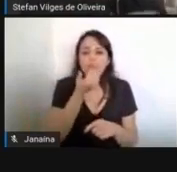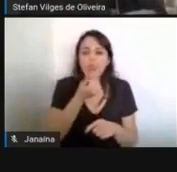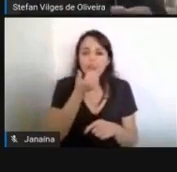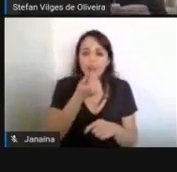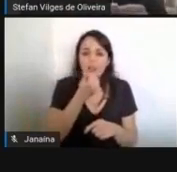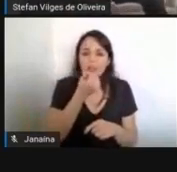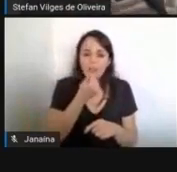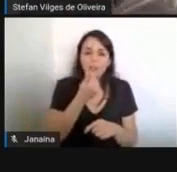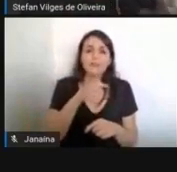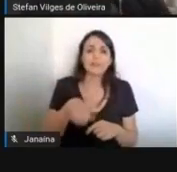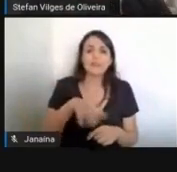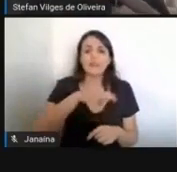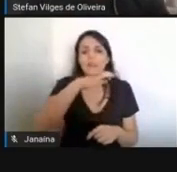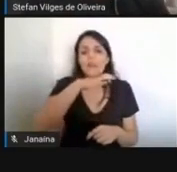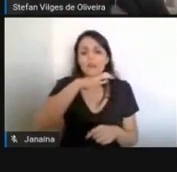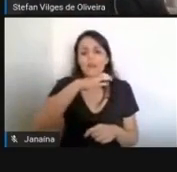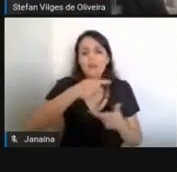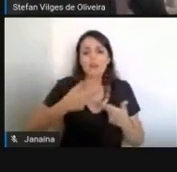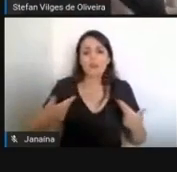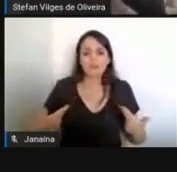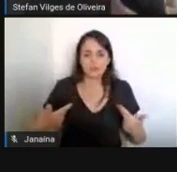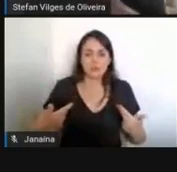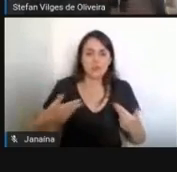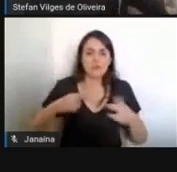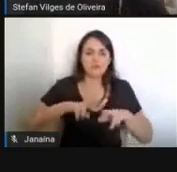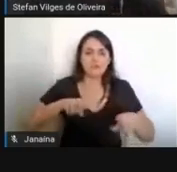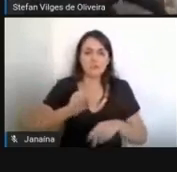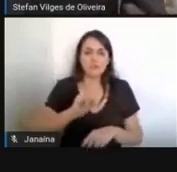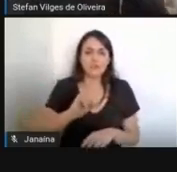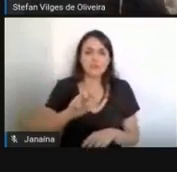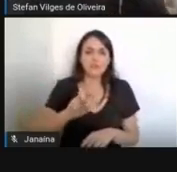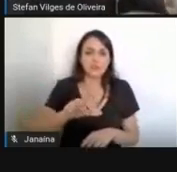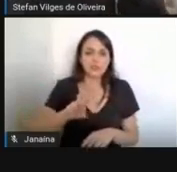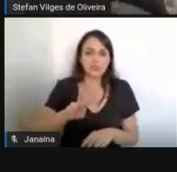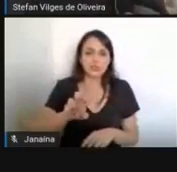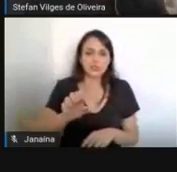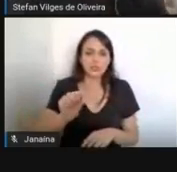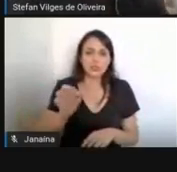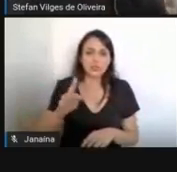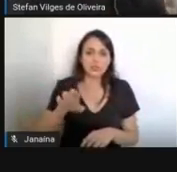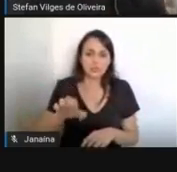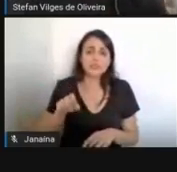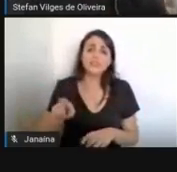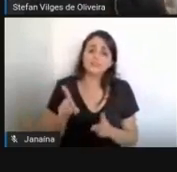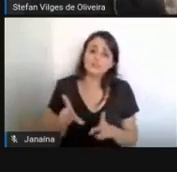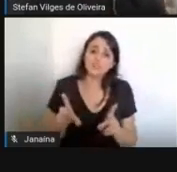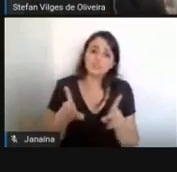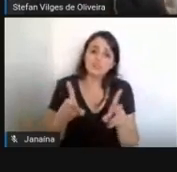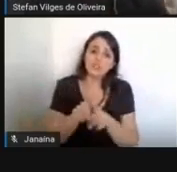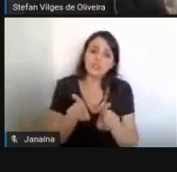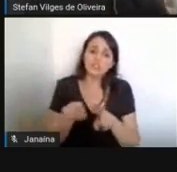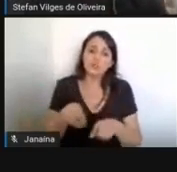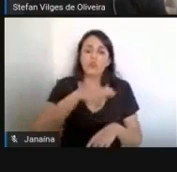né, de animais silvestres, e comercializam esses animais silvestres nesses mercados, comercialização de animais